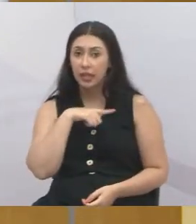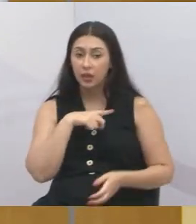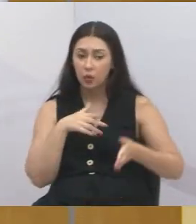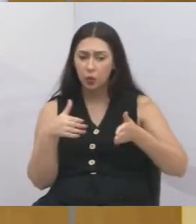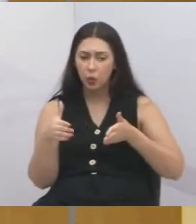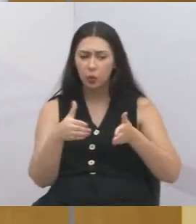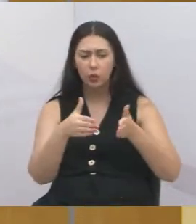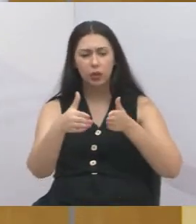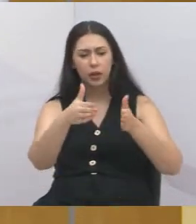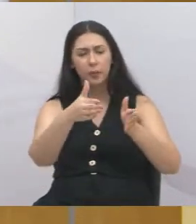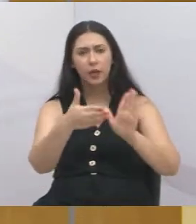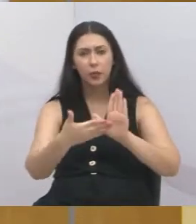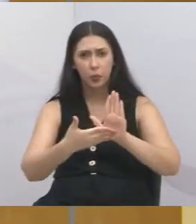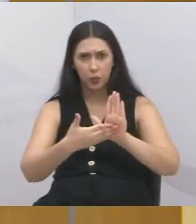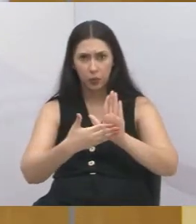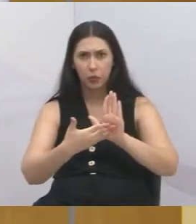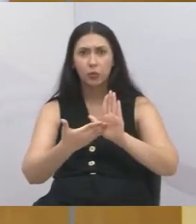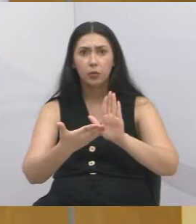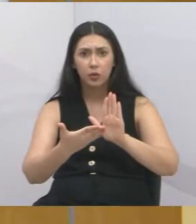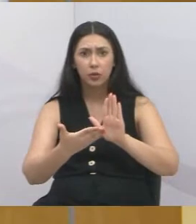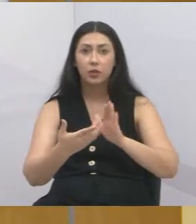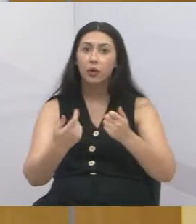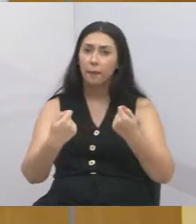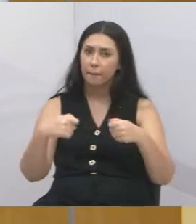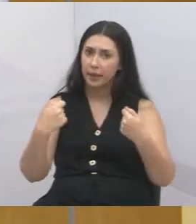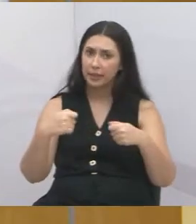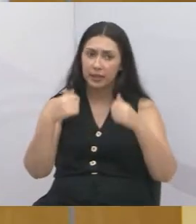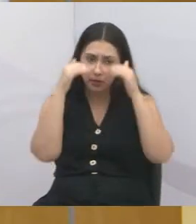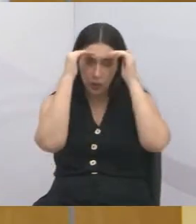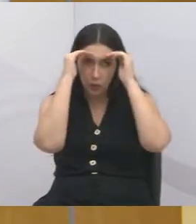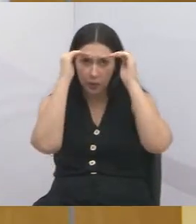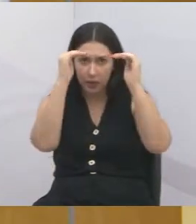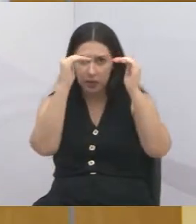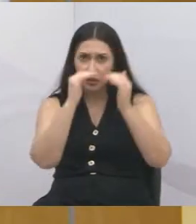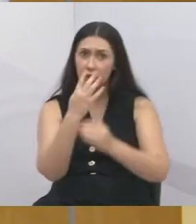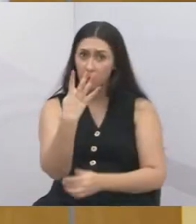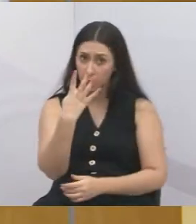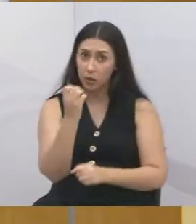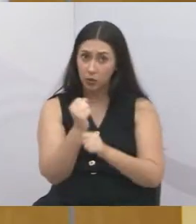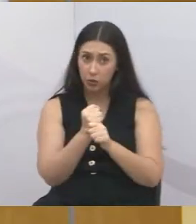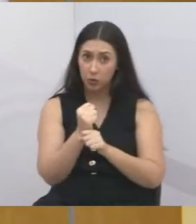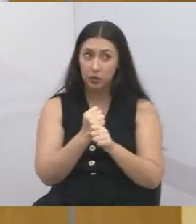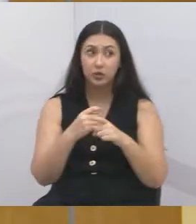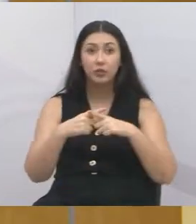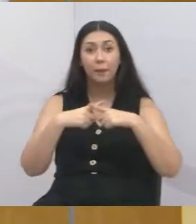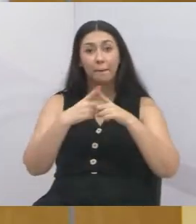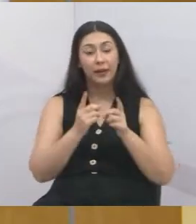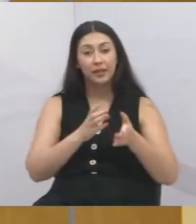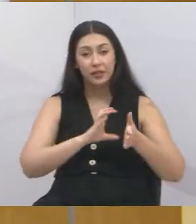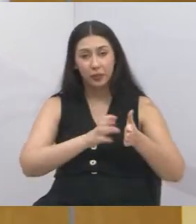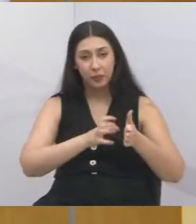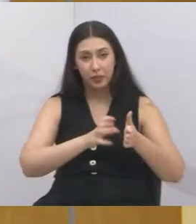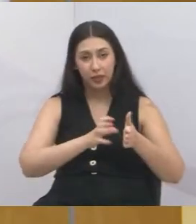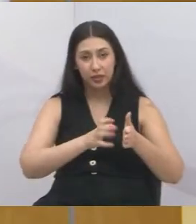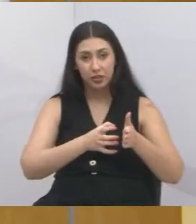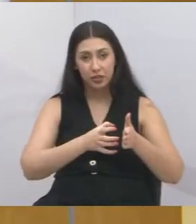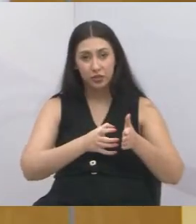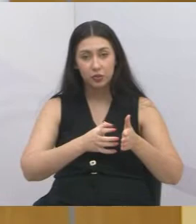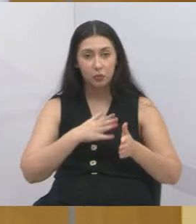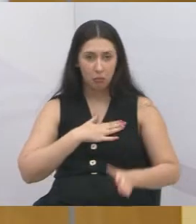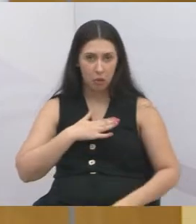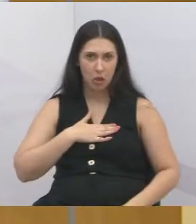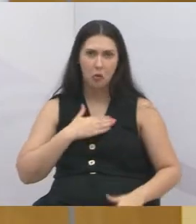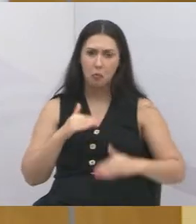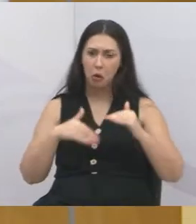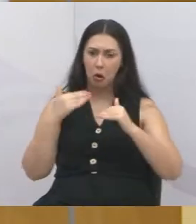aquilo é proposto nas eleições, tem que seguir pelos 4 anos. Mas o Republicanos, que a cada dia cresce, é um dos